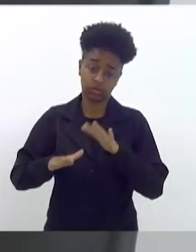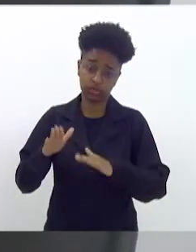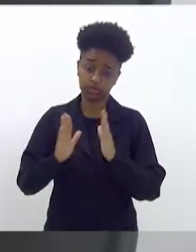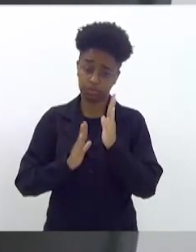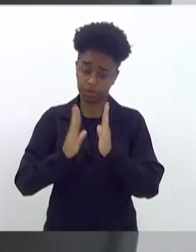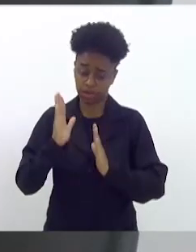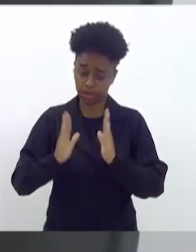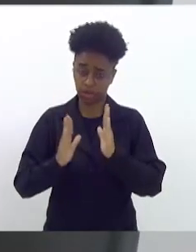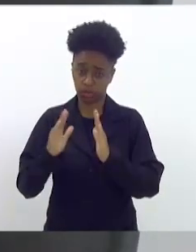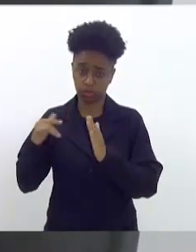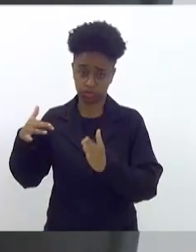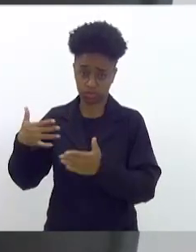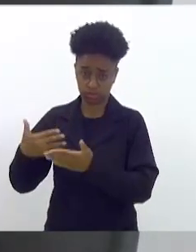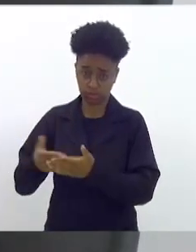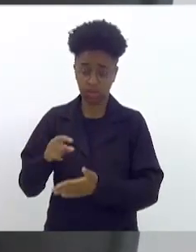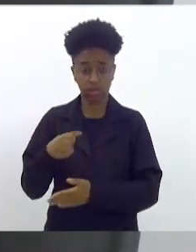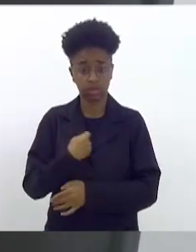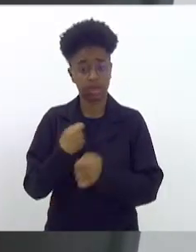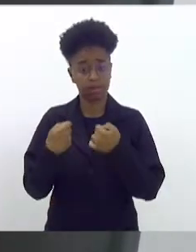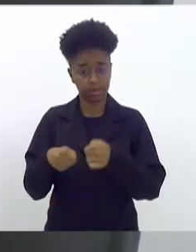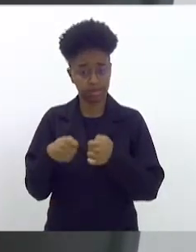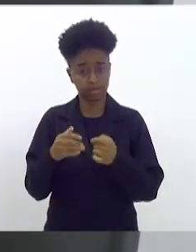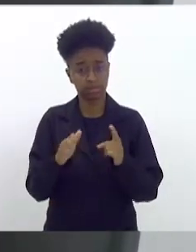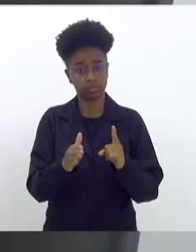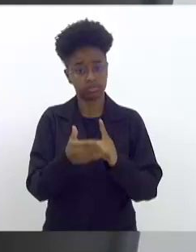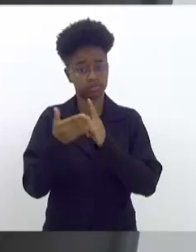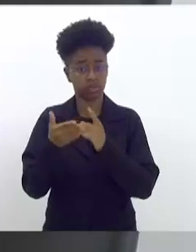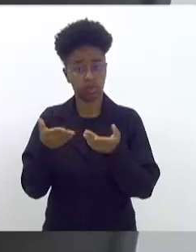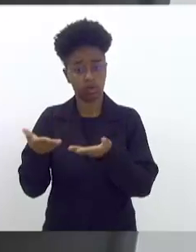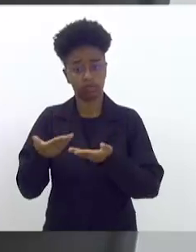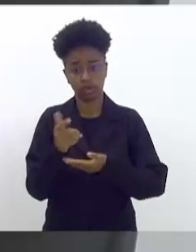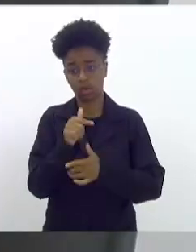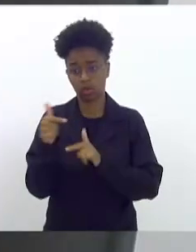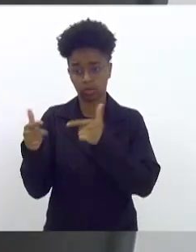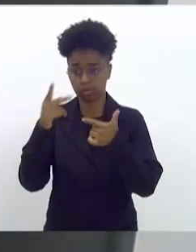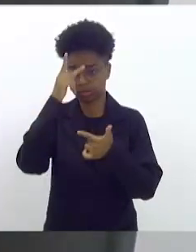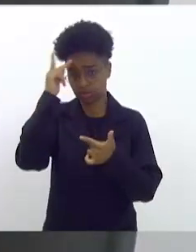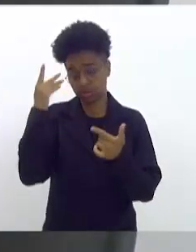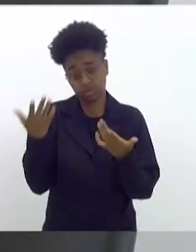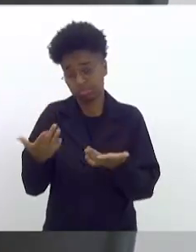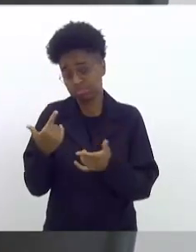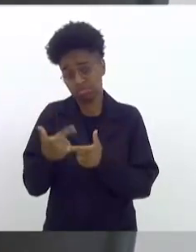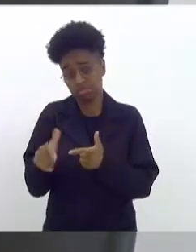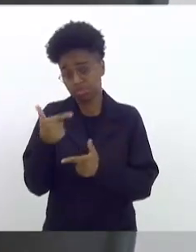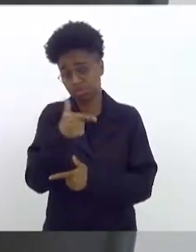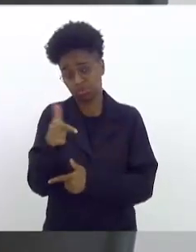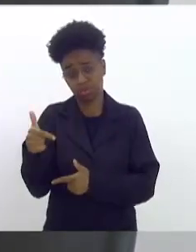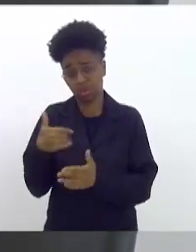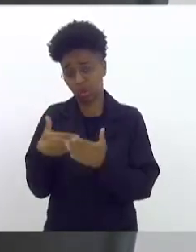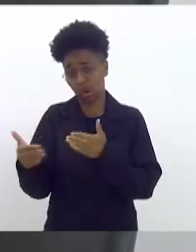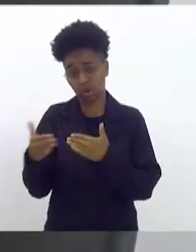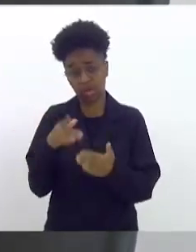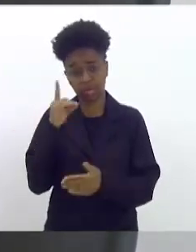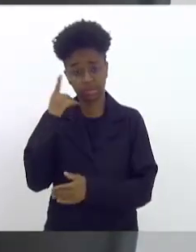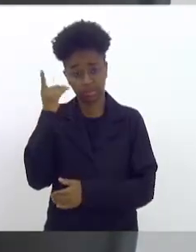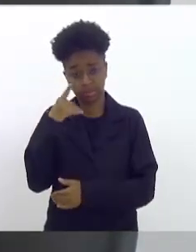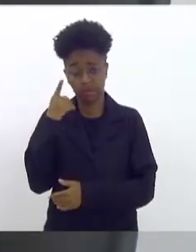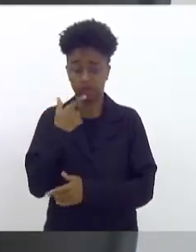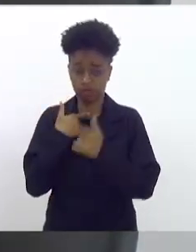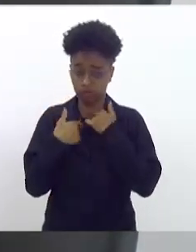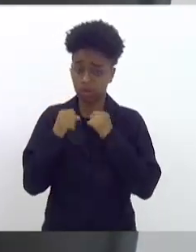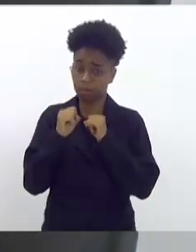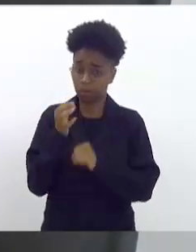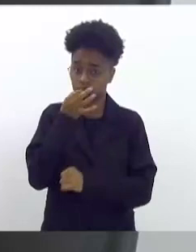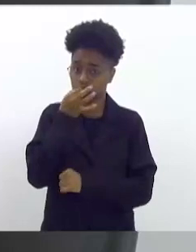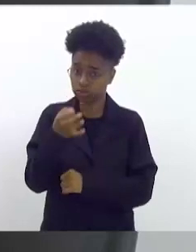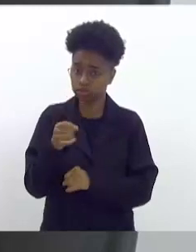CPI, nós vamos precisar ouvir outras pessoas, então não tem problema nenhum. Qualquer deputado que integre pode sugerir,